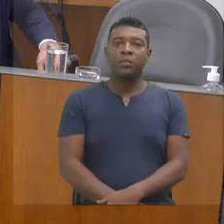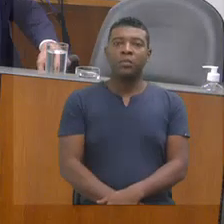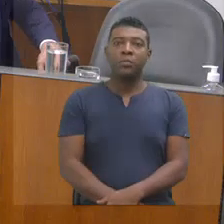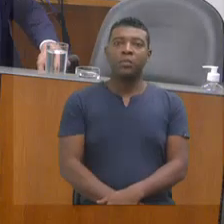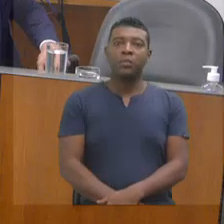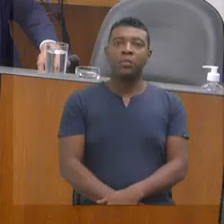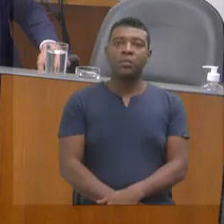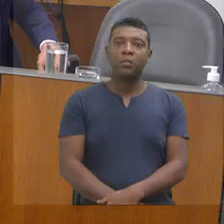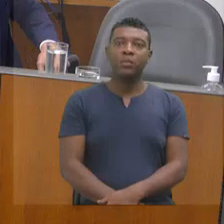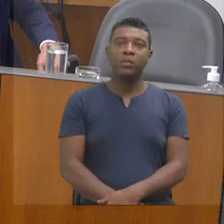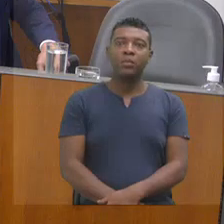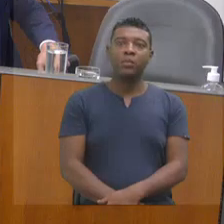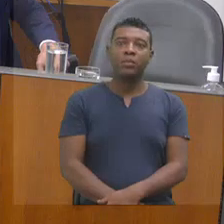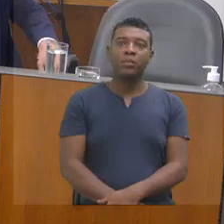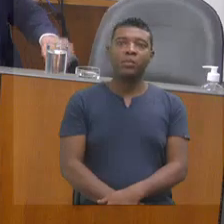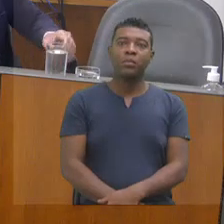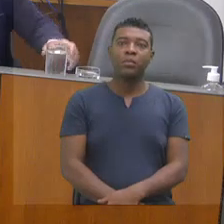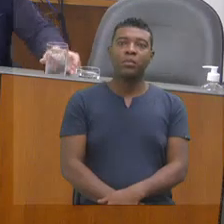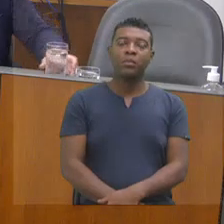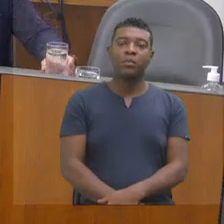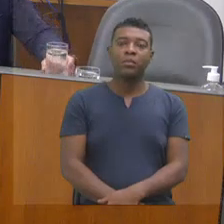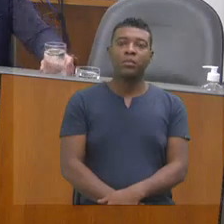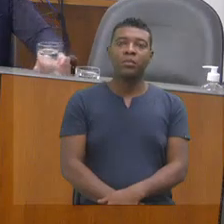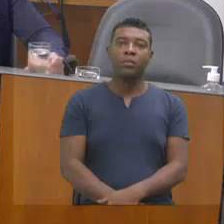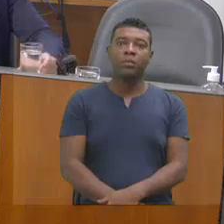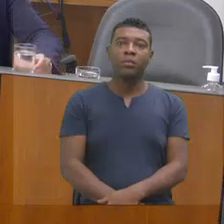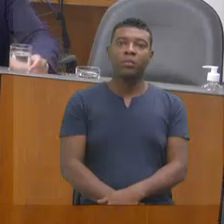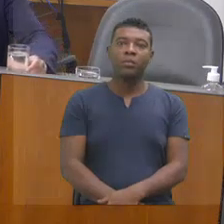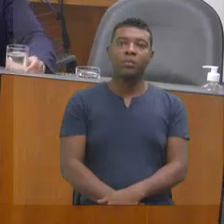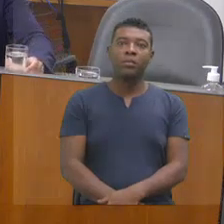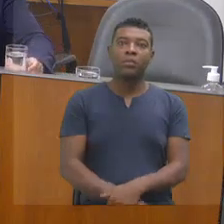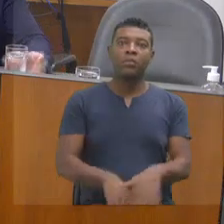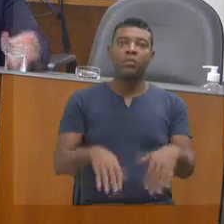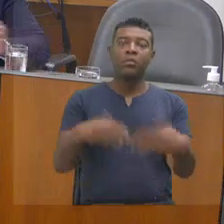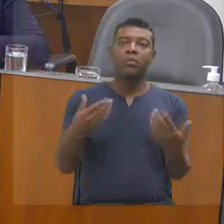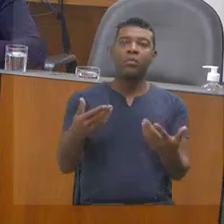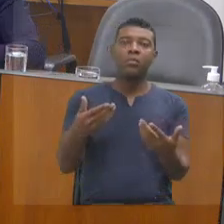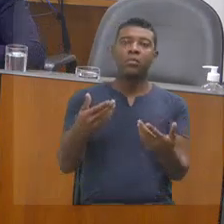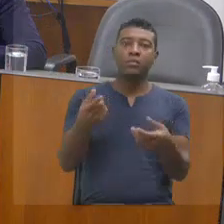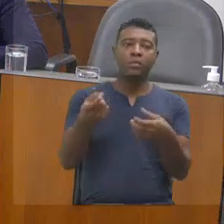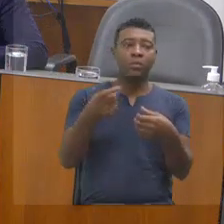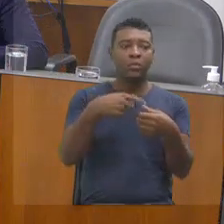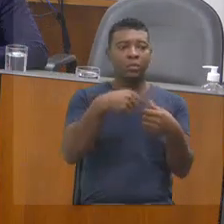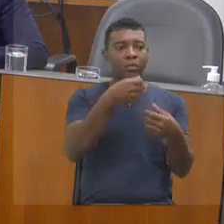Bom dia só uma libra de volta por favor